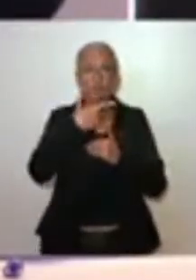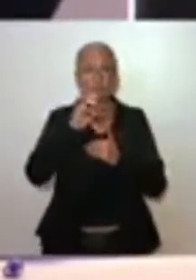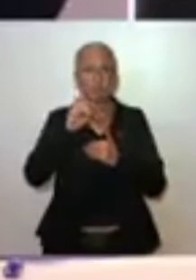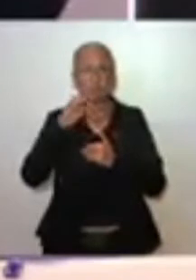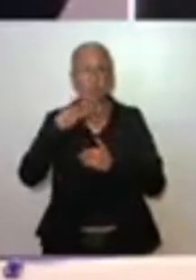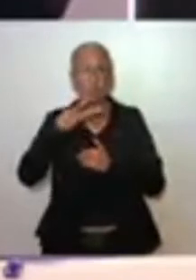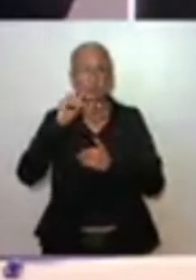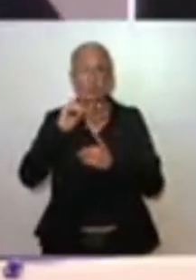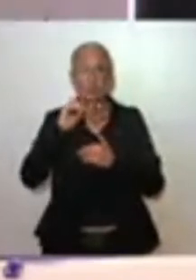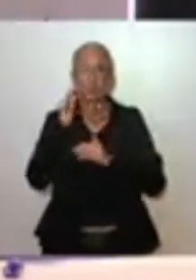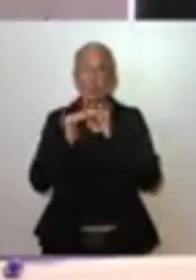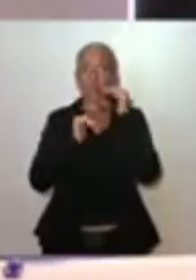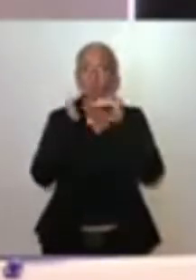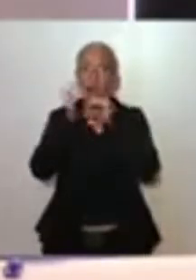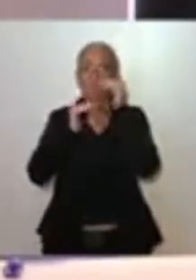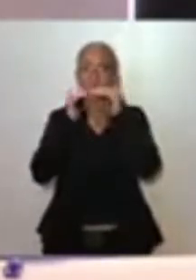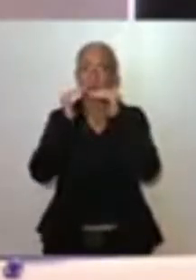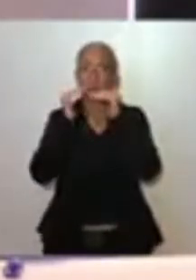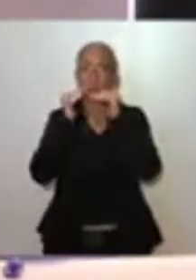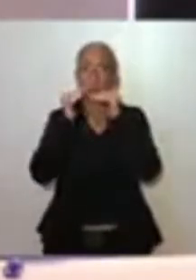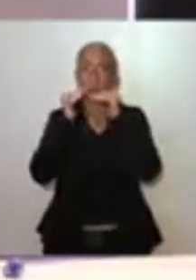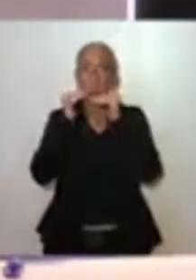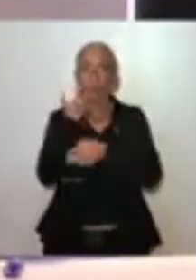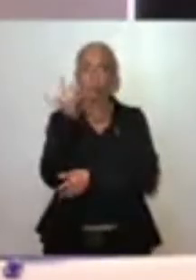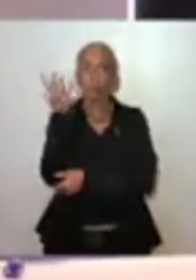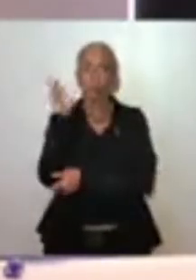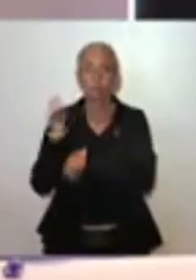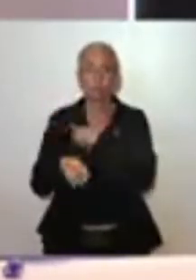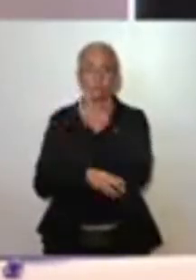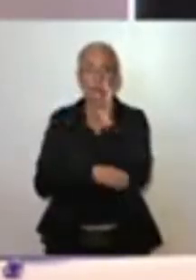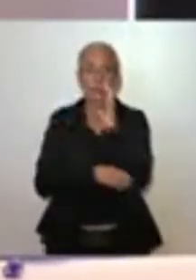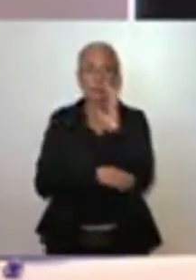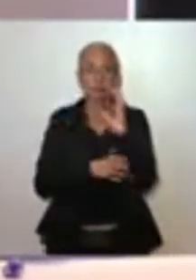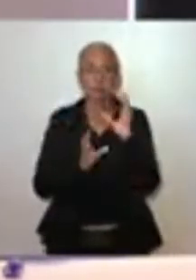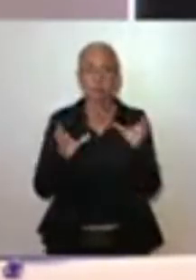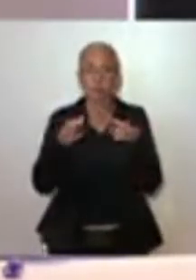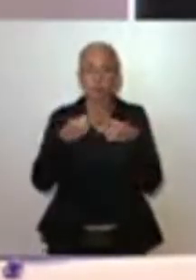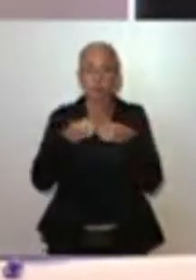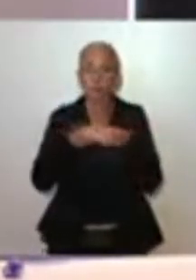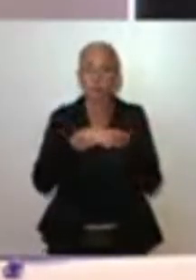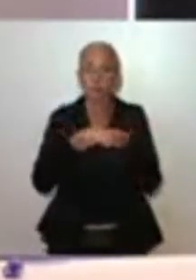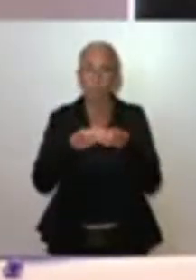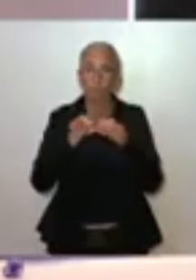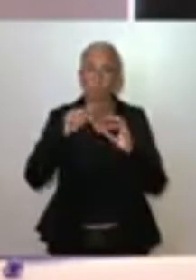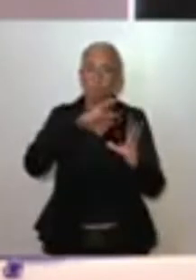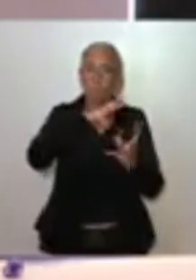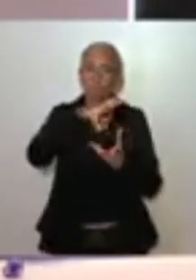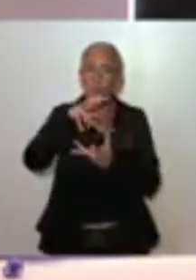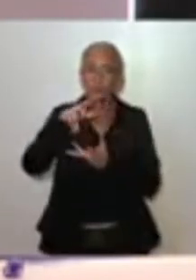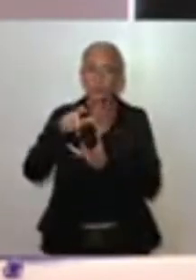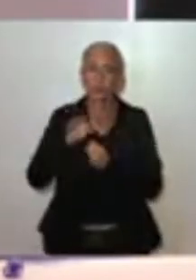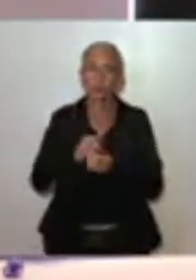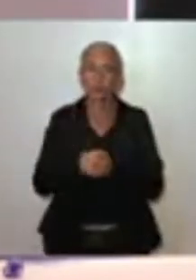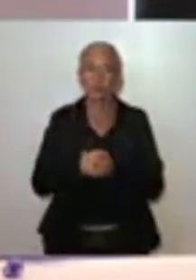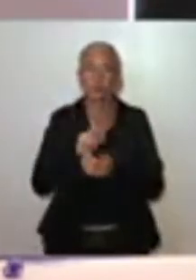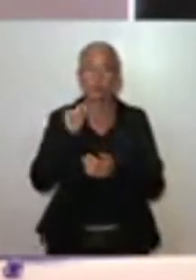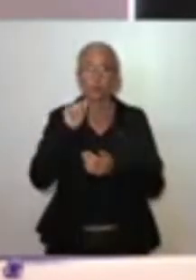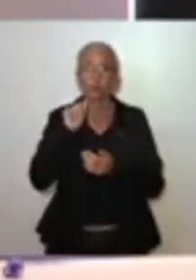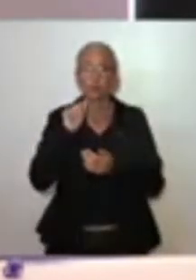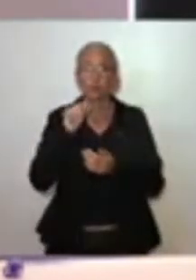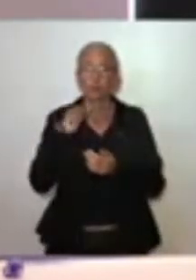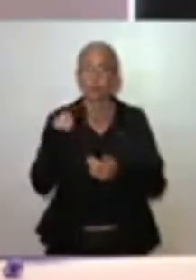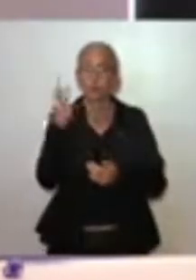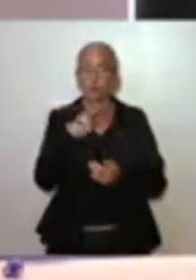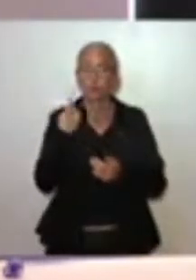agenda de desenvolvimento sustentável Esse é o conjunto de causas da humanidade com a qual com as quais todos